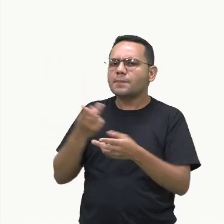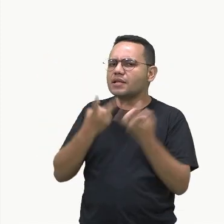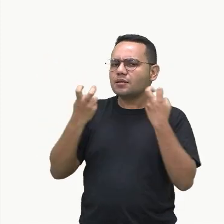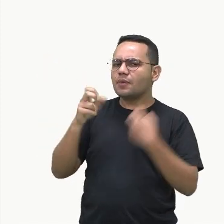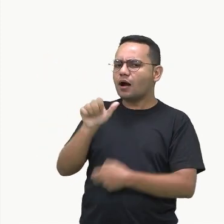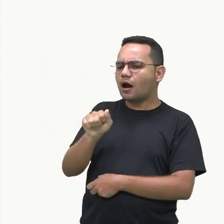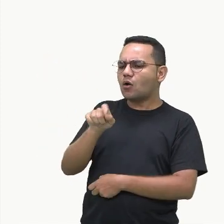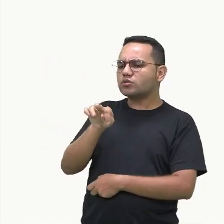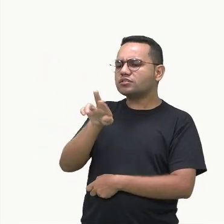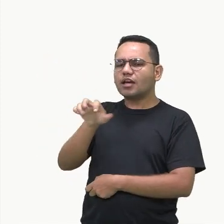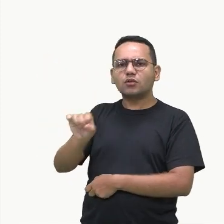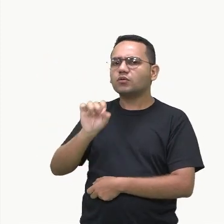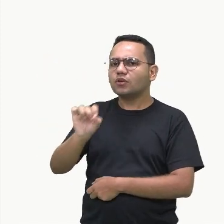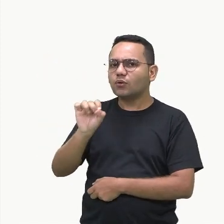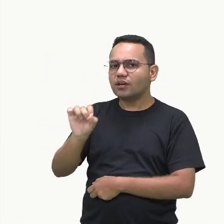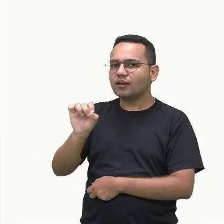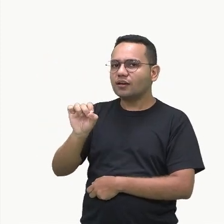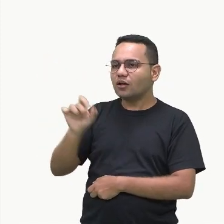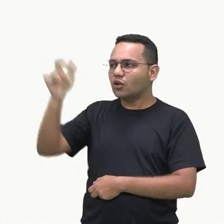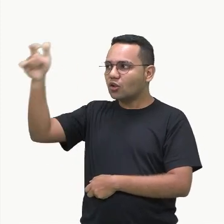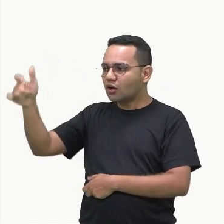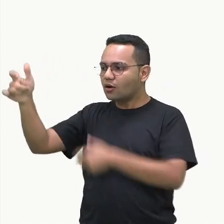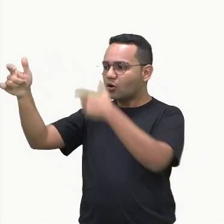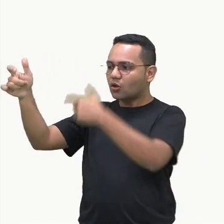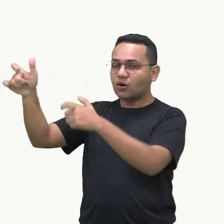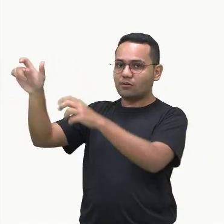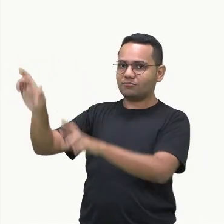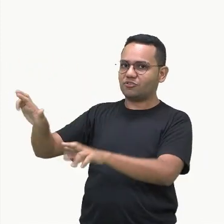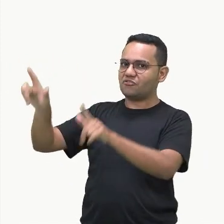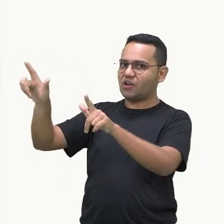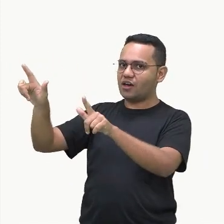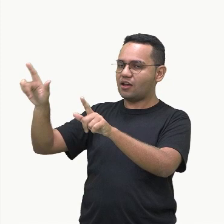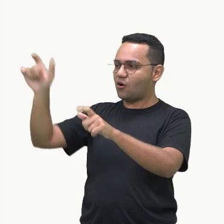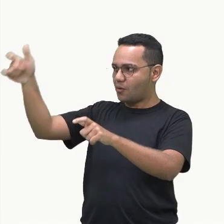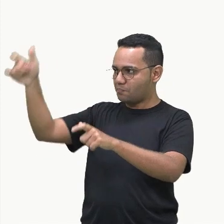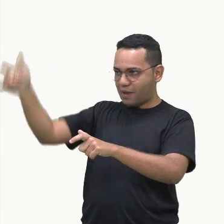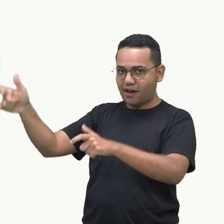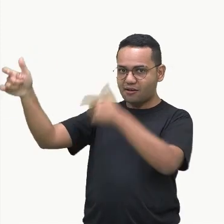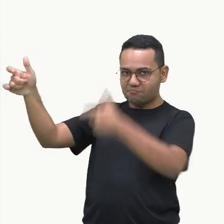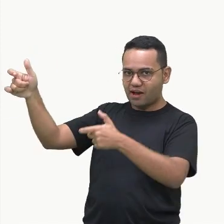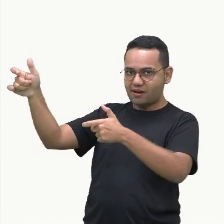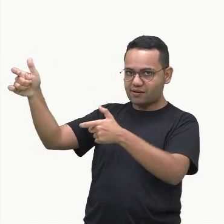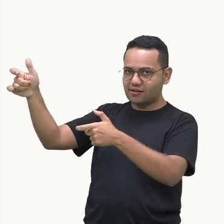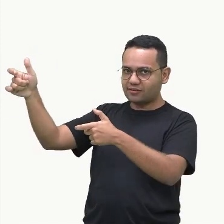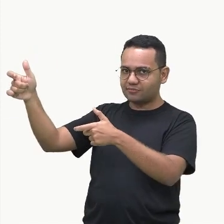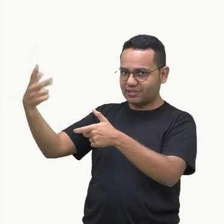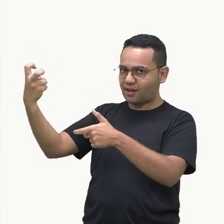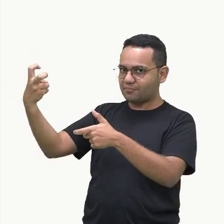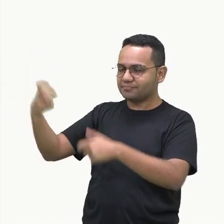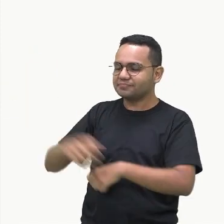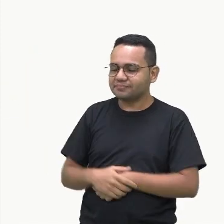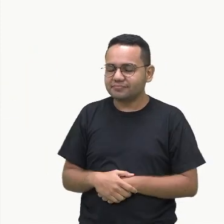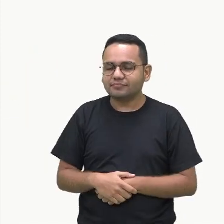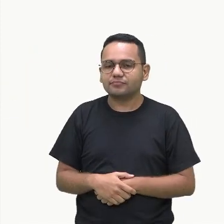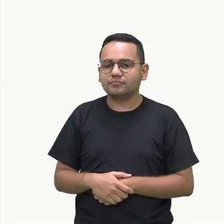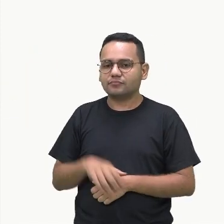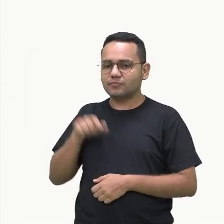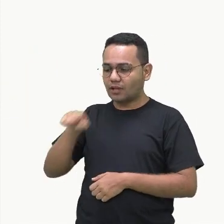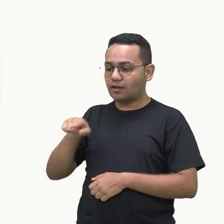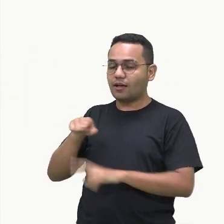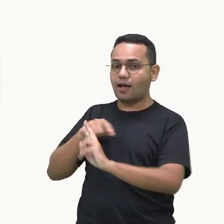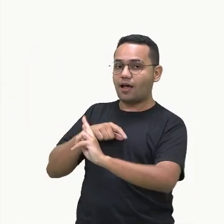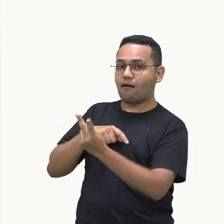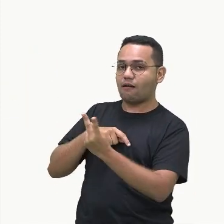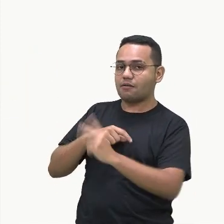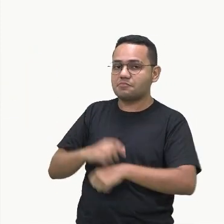oposto, alternado. Então, aqui quem está do lado oposto na região externa é o H.